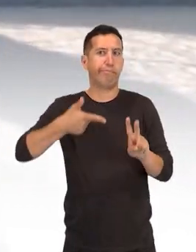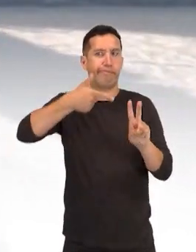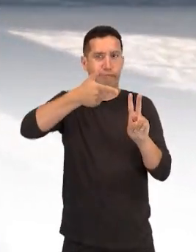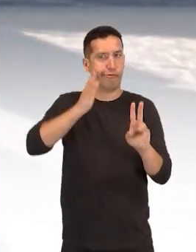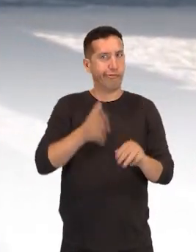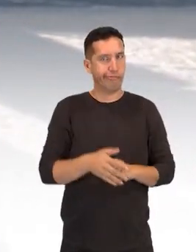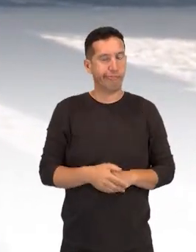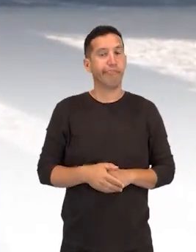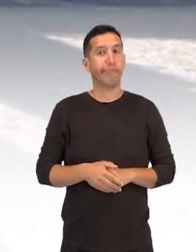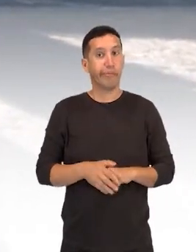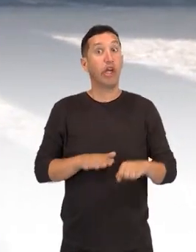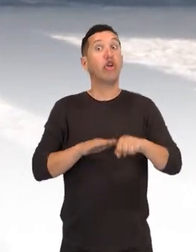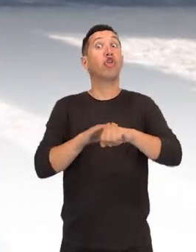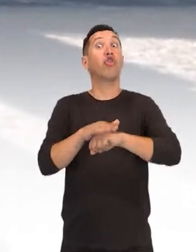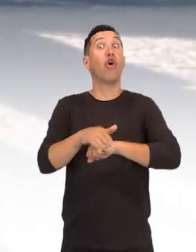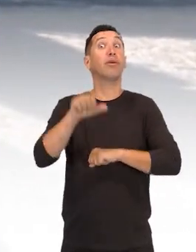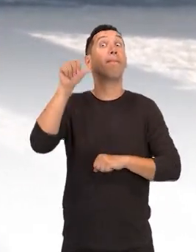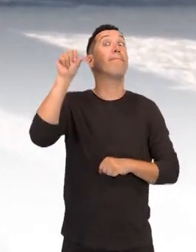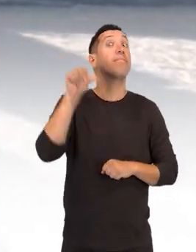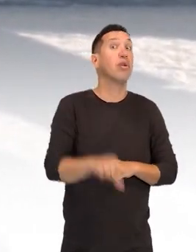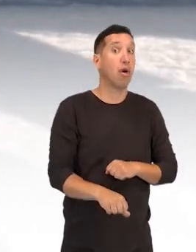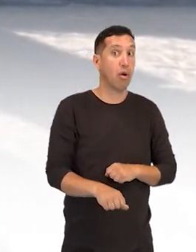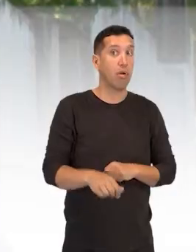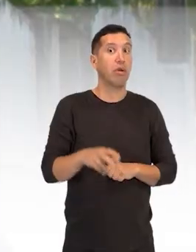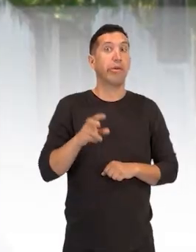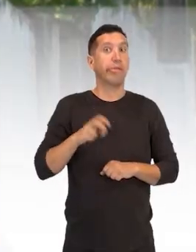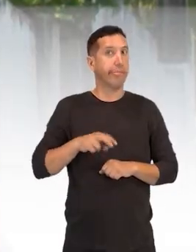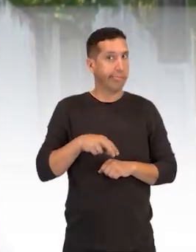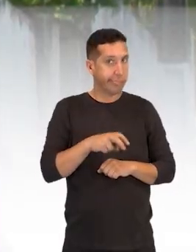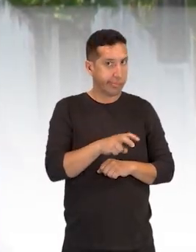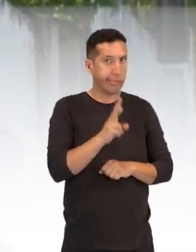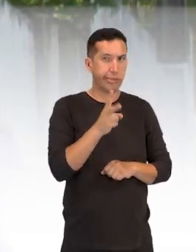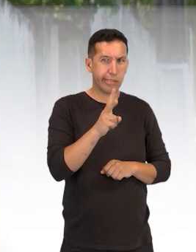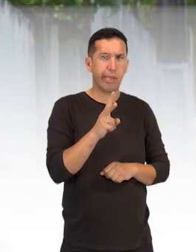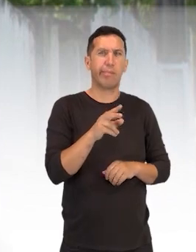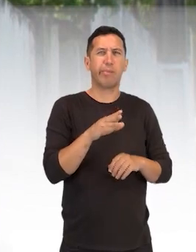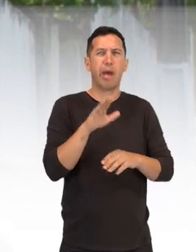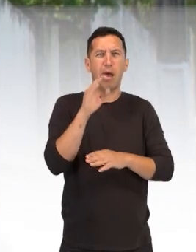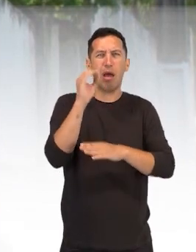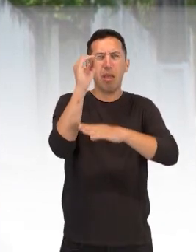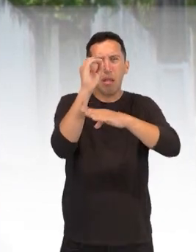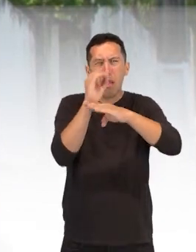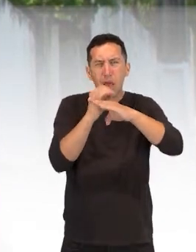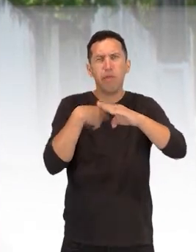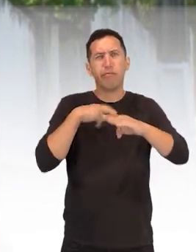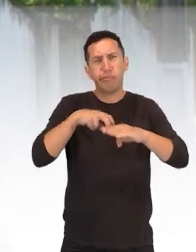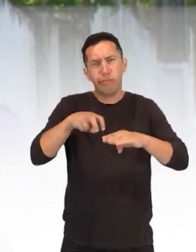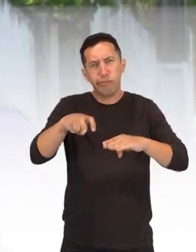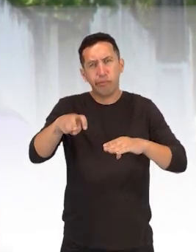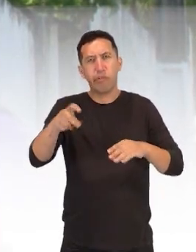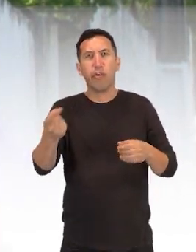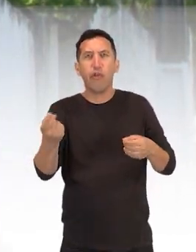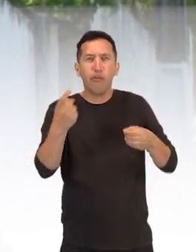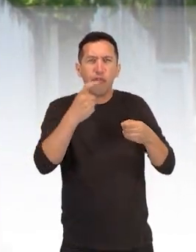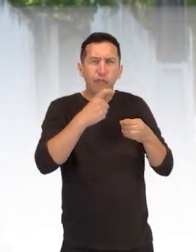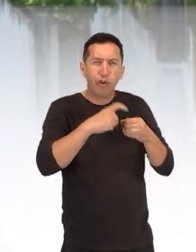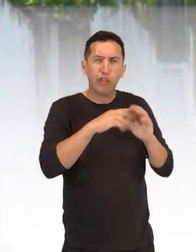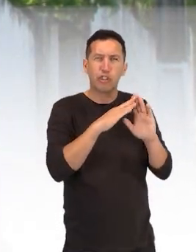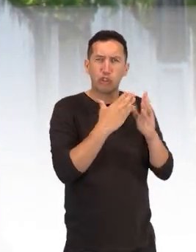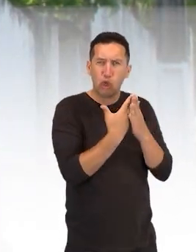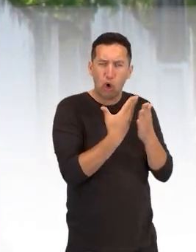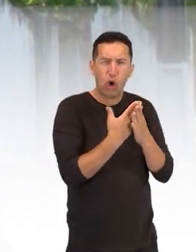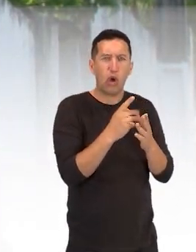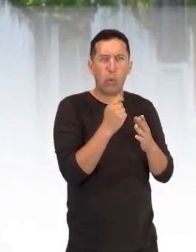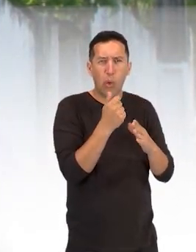para casa, no início da noite, a situação é ainda pior. Que ia andando. Geralmente toda tarde eu vou andando. Volta para casa já